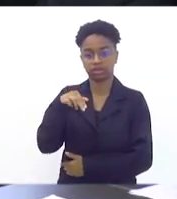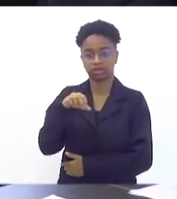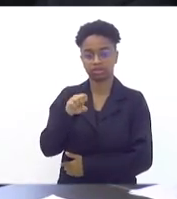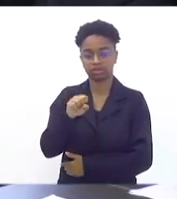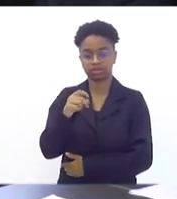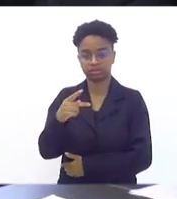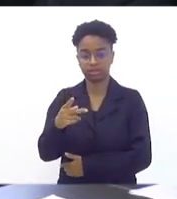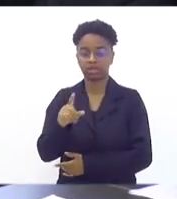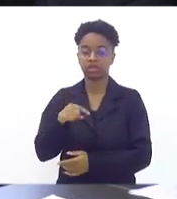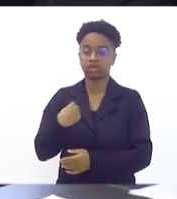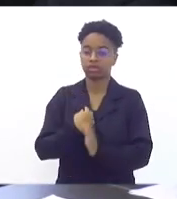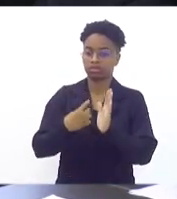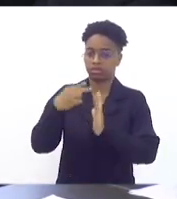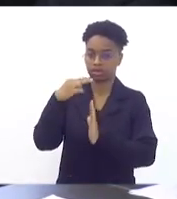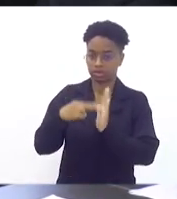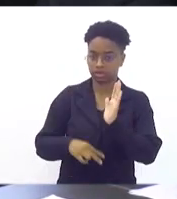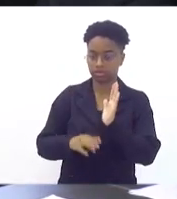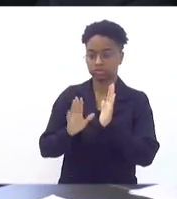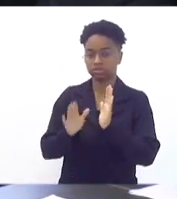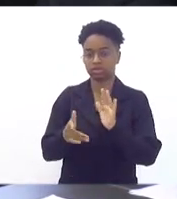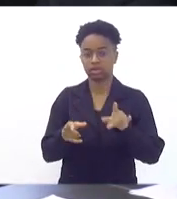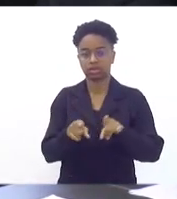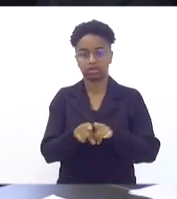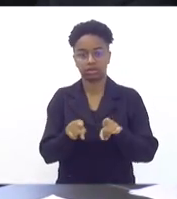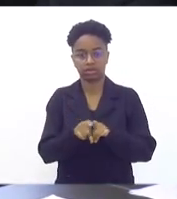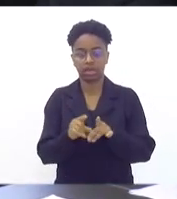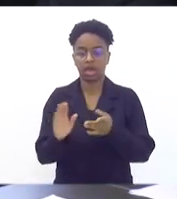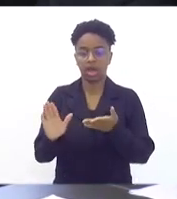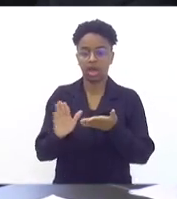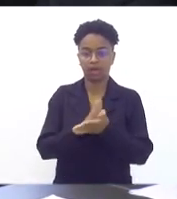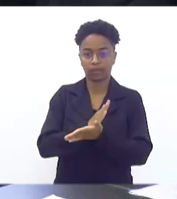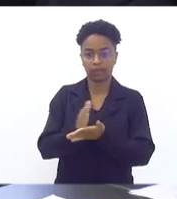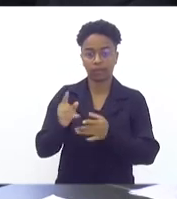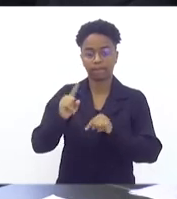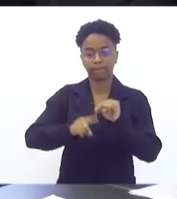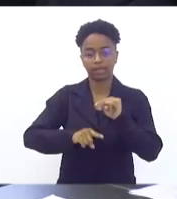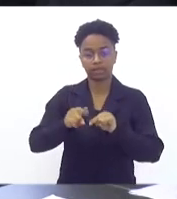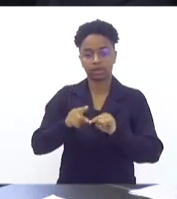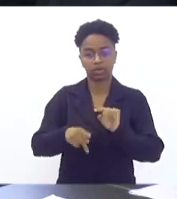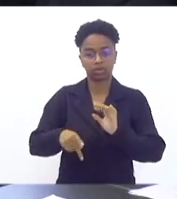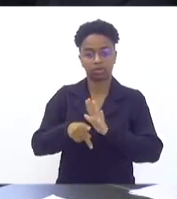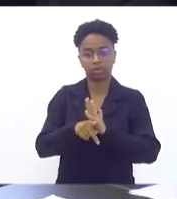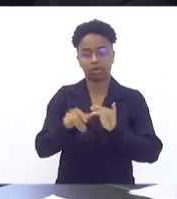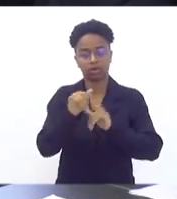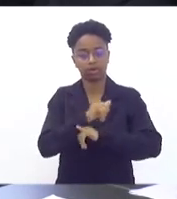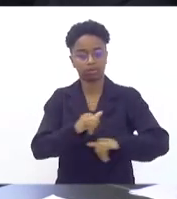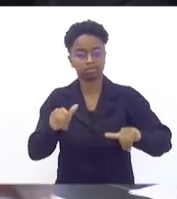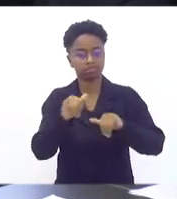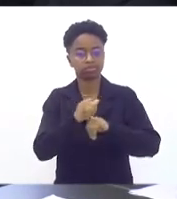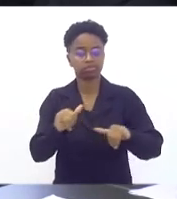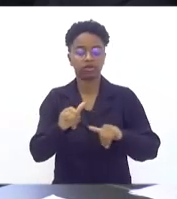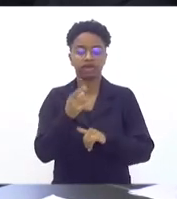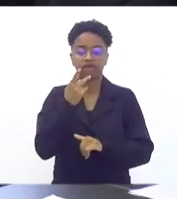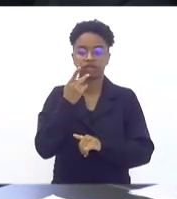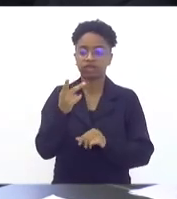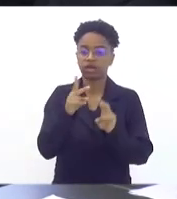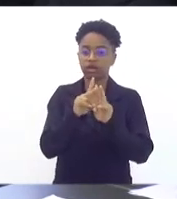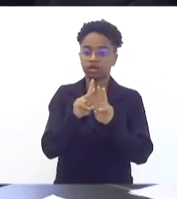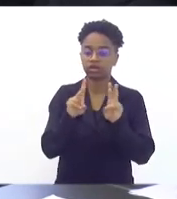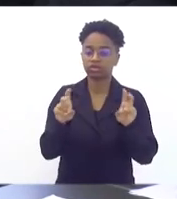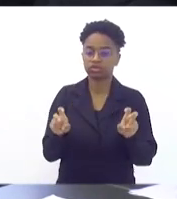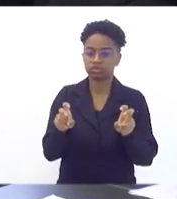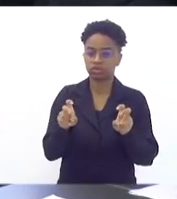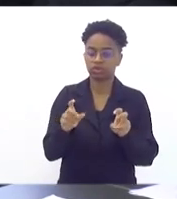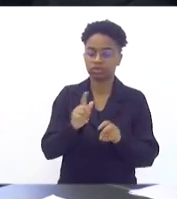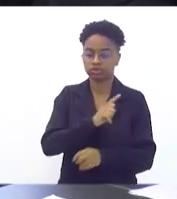e Lemos aqui algumas matérias na imprensa que falavam Mais especificamente No que diz respeito